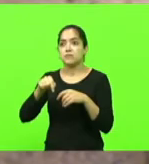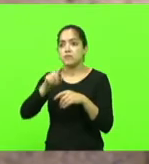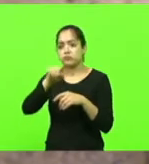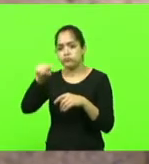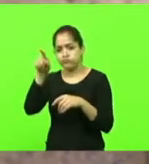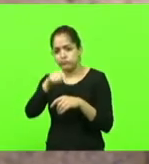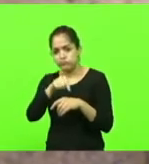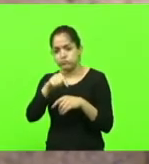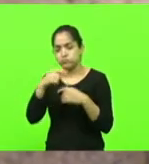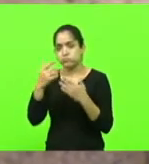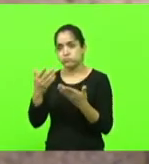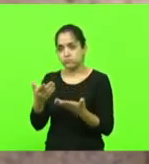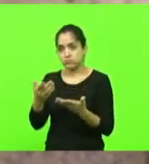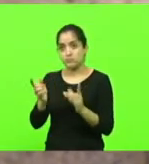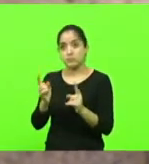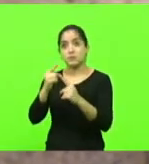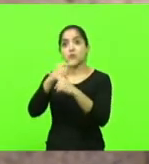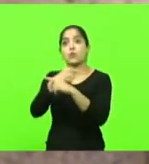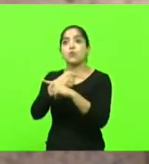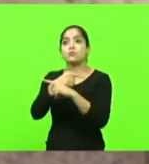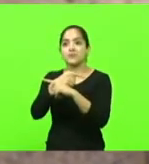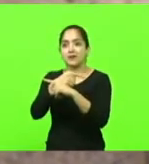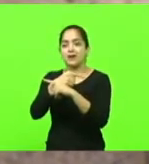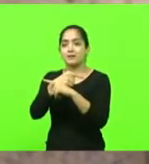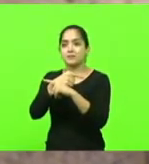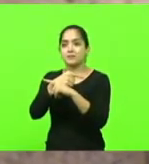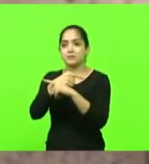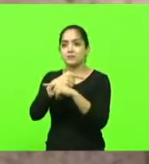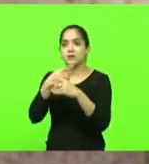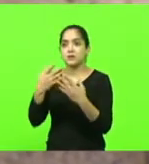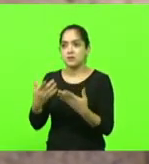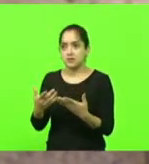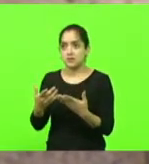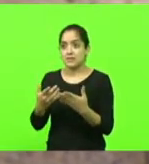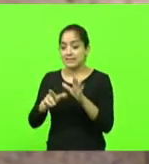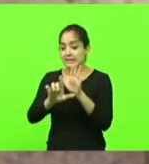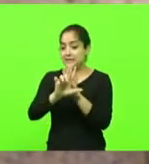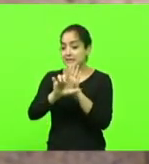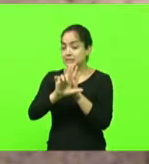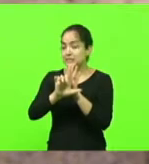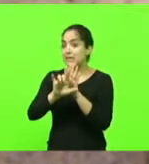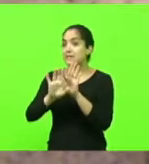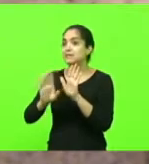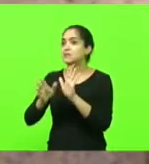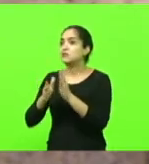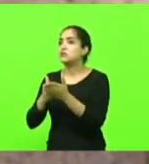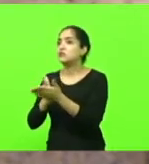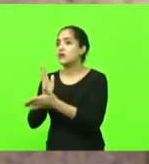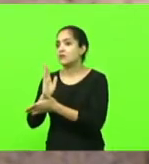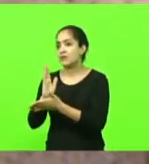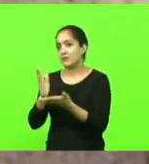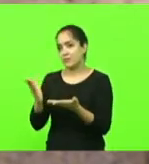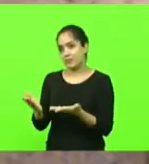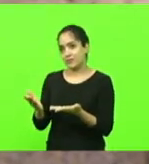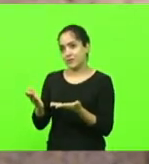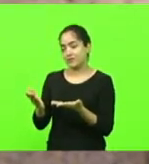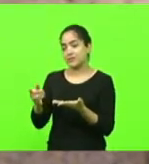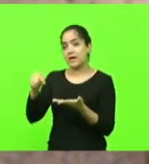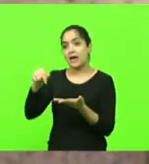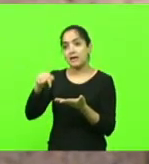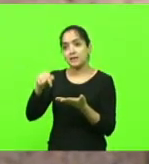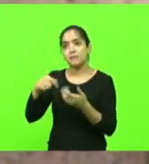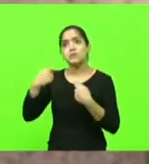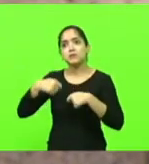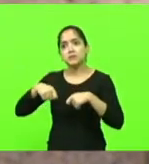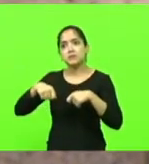atos que são contrário ao espírito das leis aprovados nessa casa, porque essa casa precisa ser